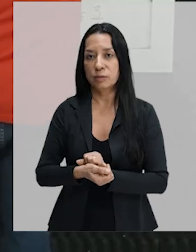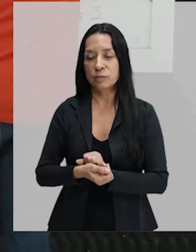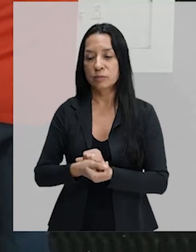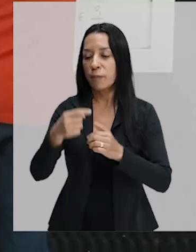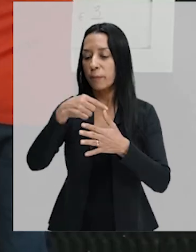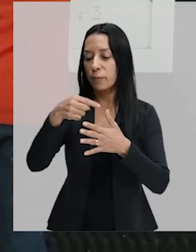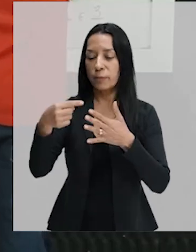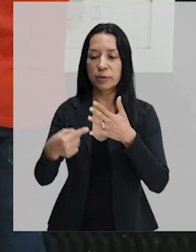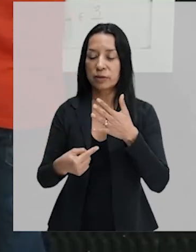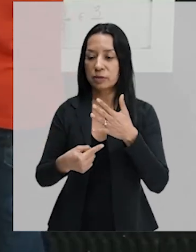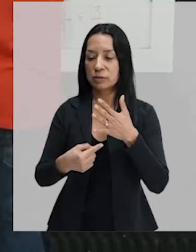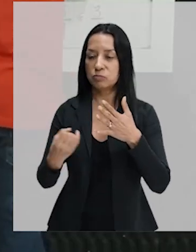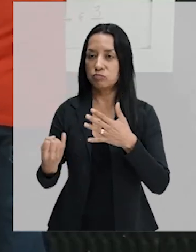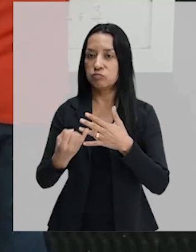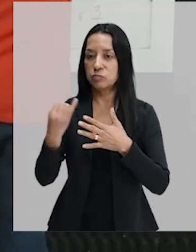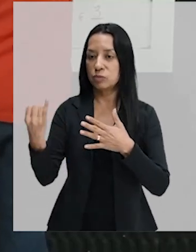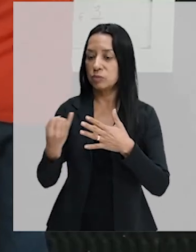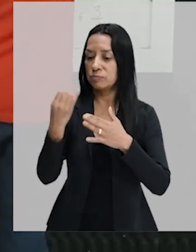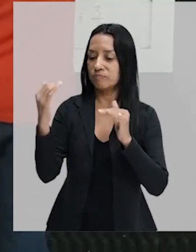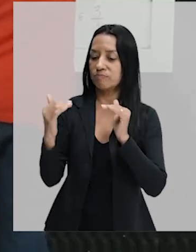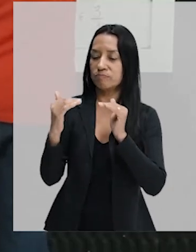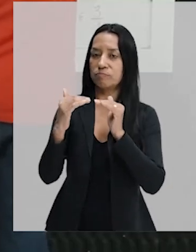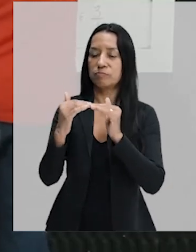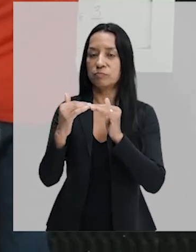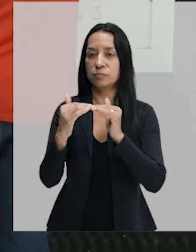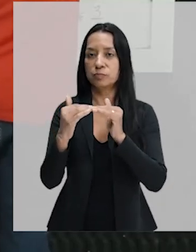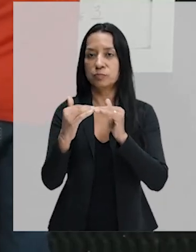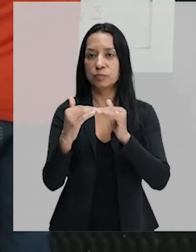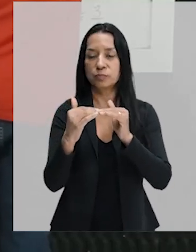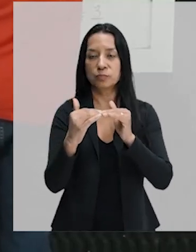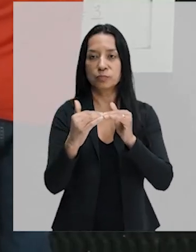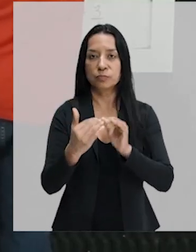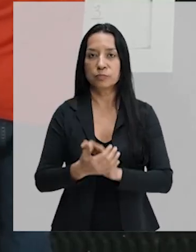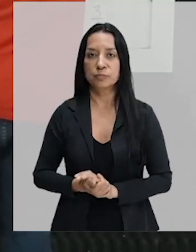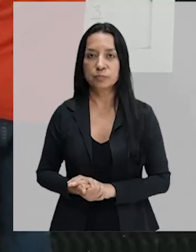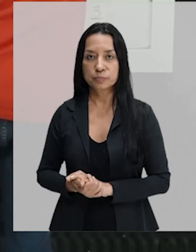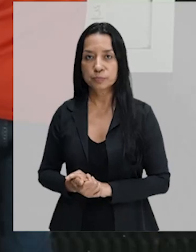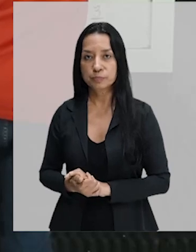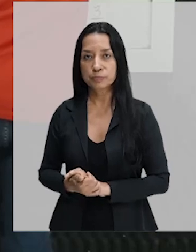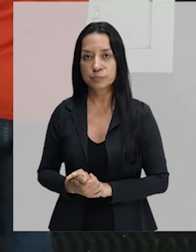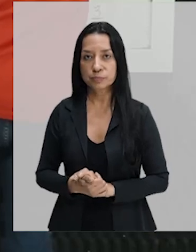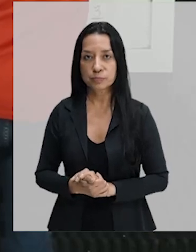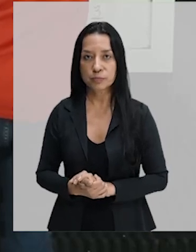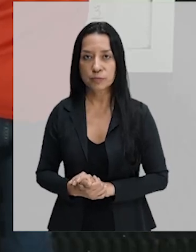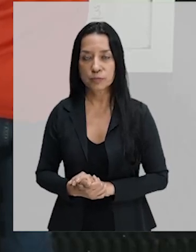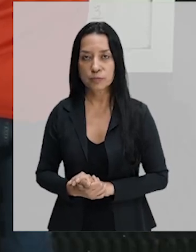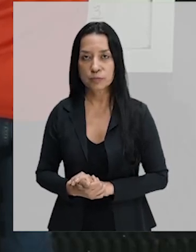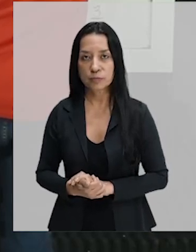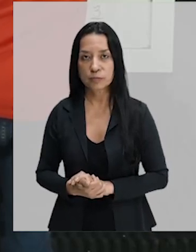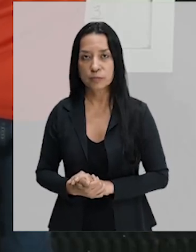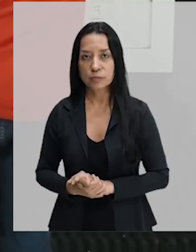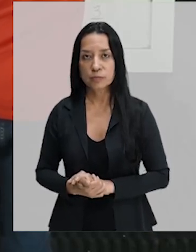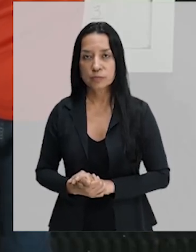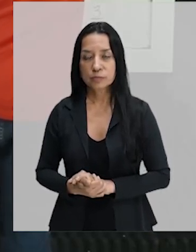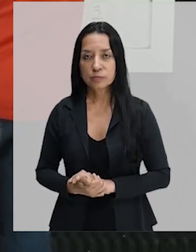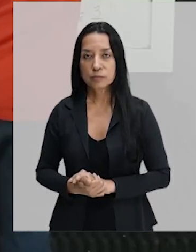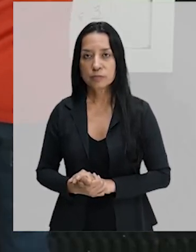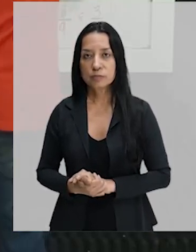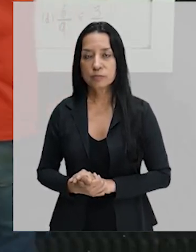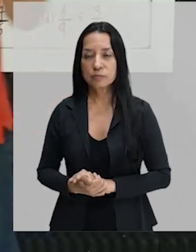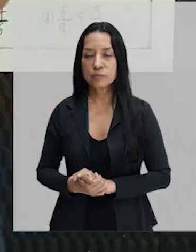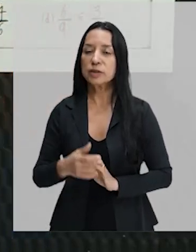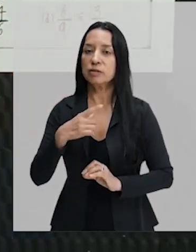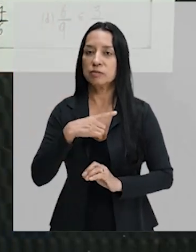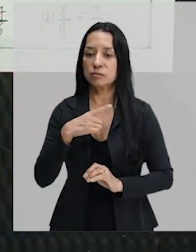propriedade fundamental da proporção. Propriedade fundamental da proporção. Nós vamos até ter